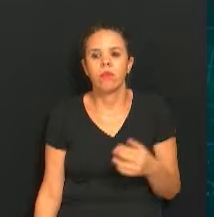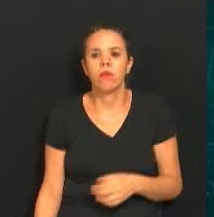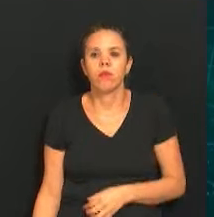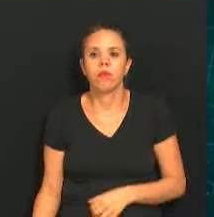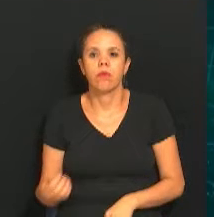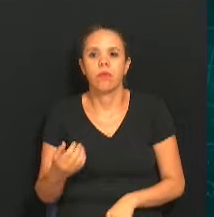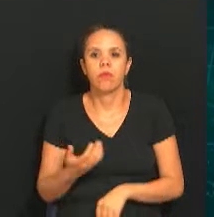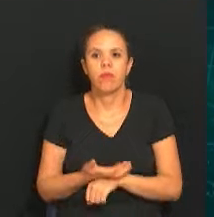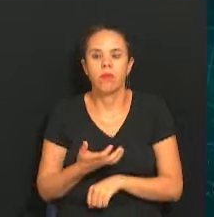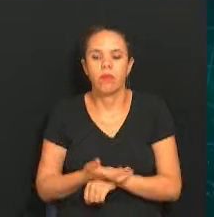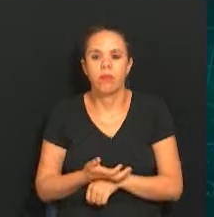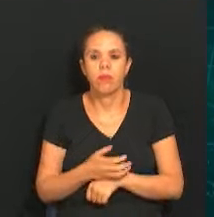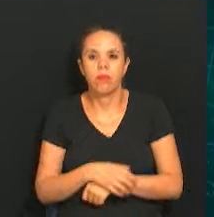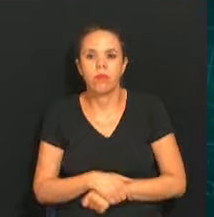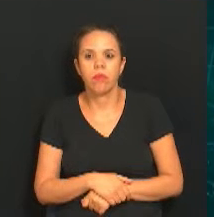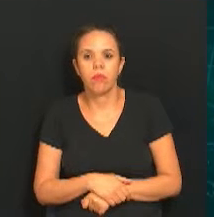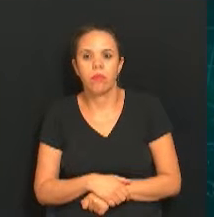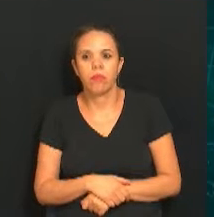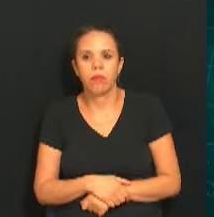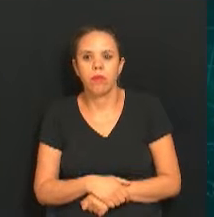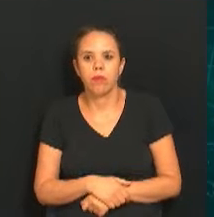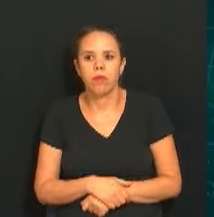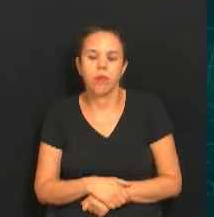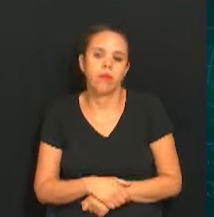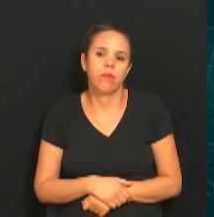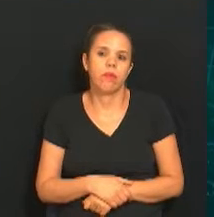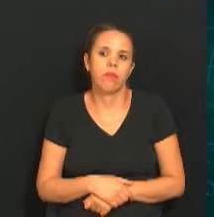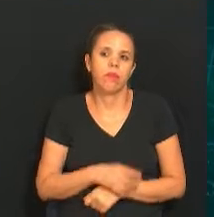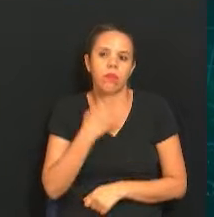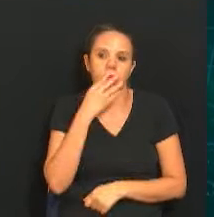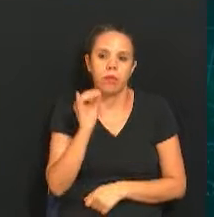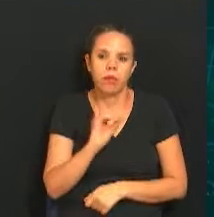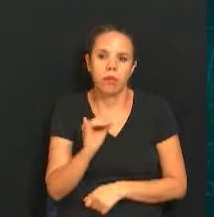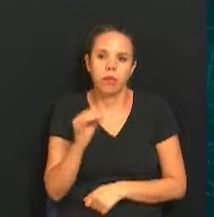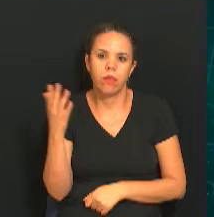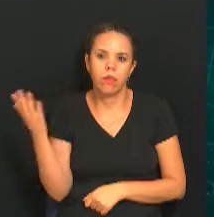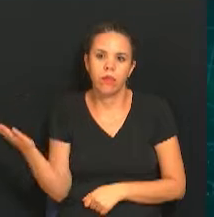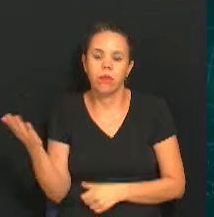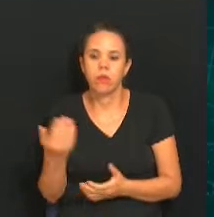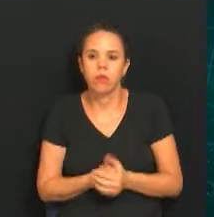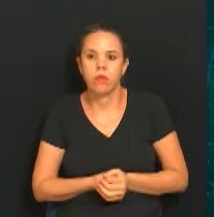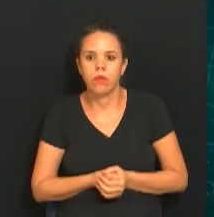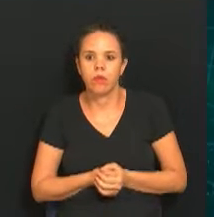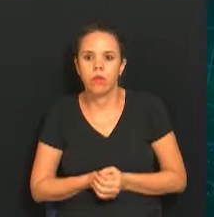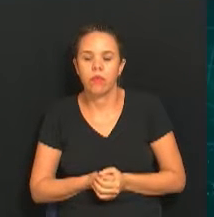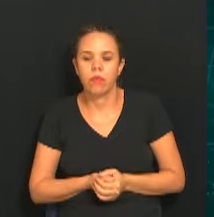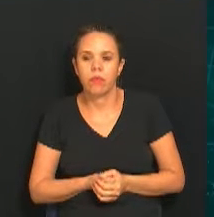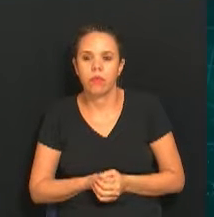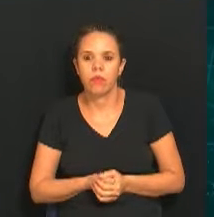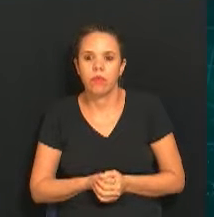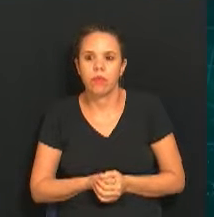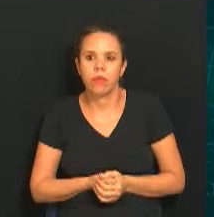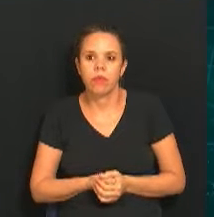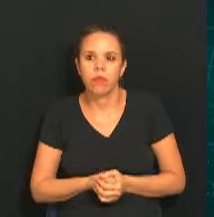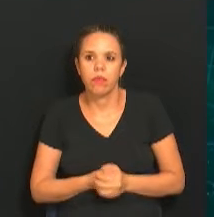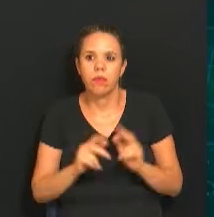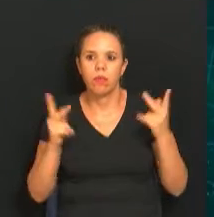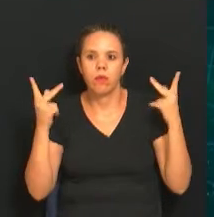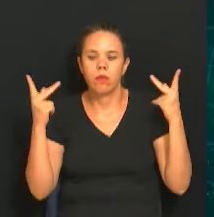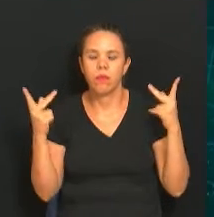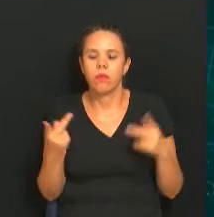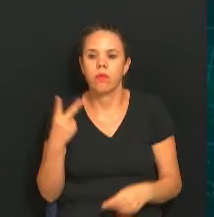Santa Bárbara d'Oeste 856 mortes Indaiatuba 837 Hortolândia